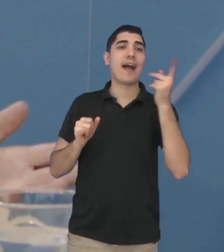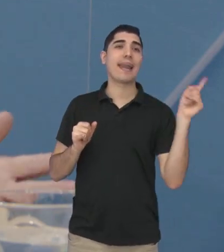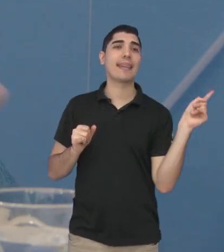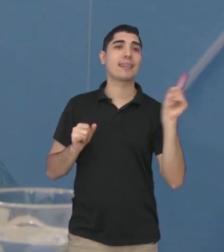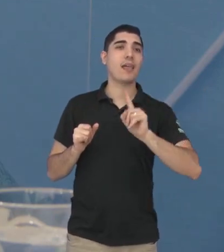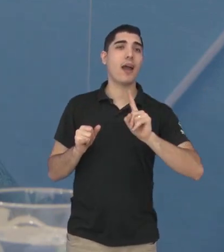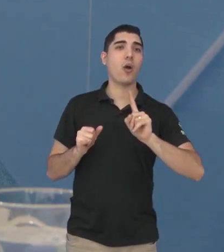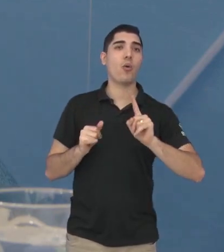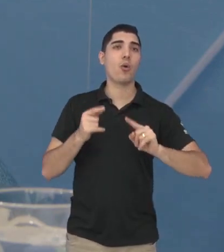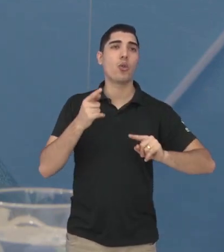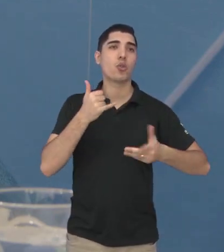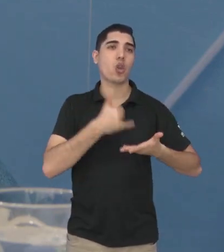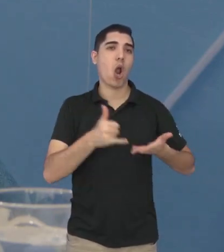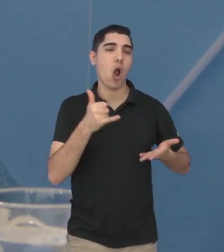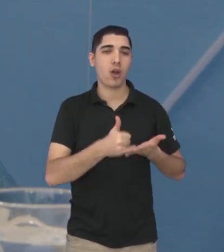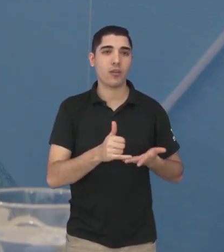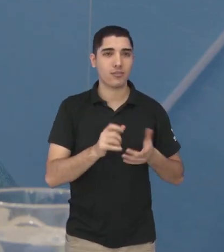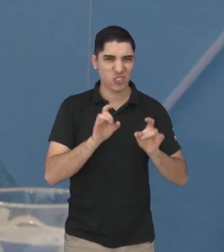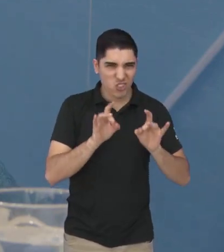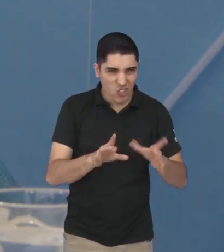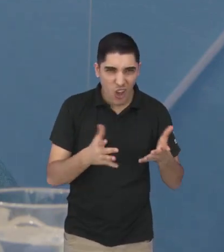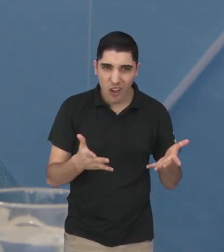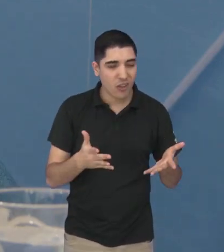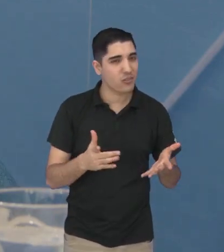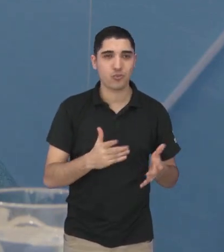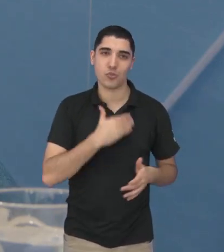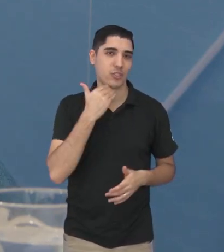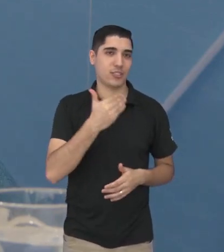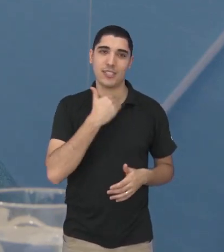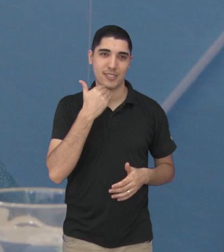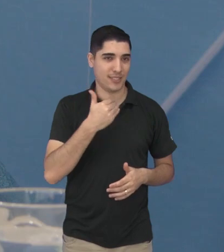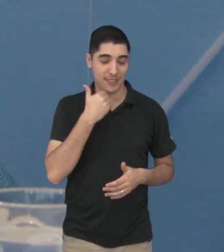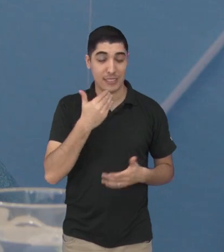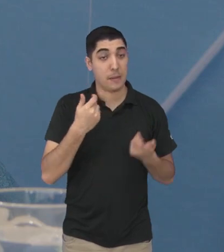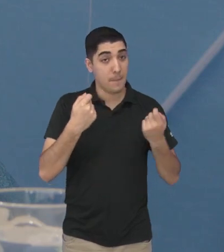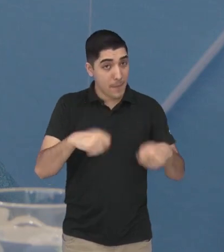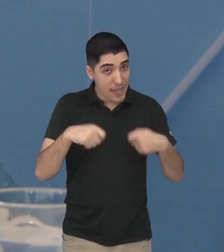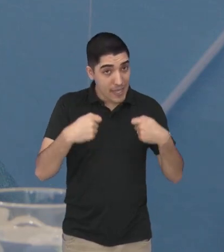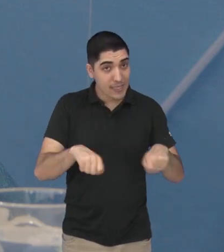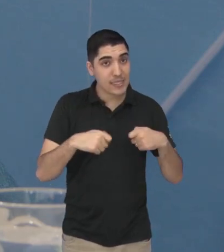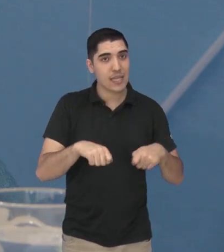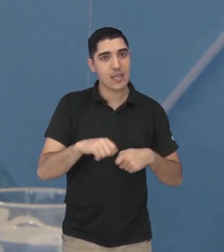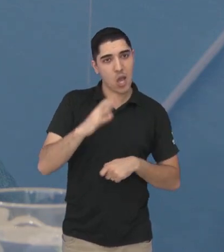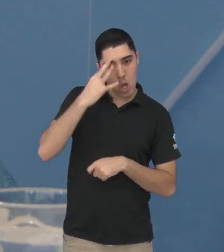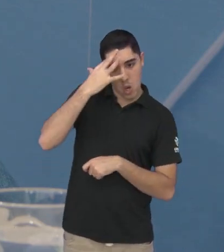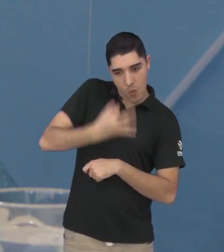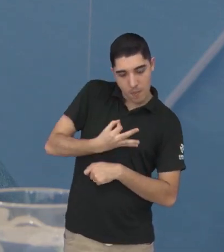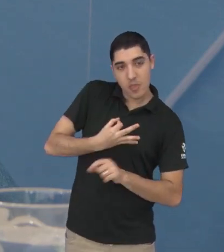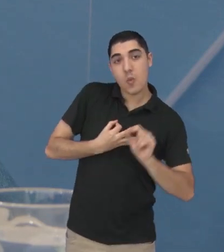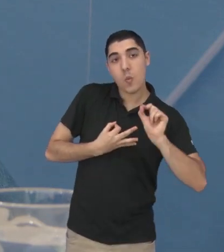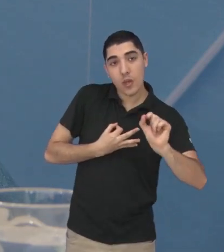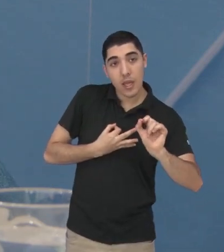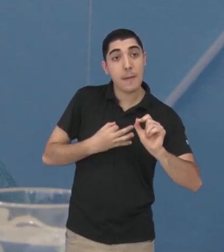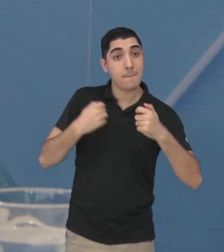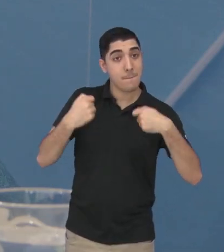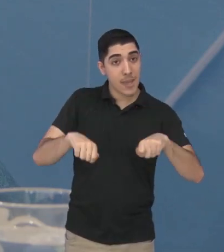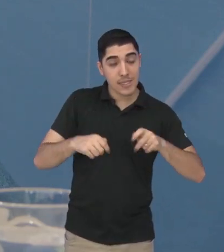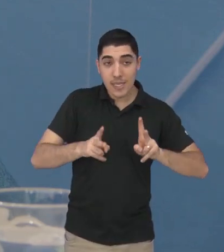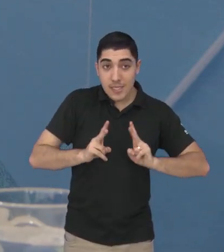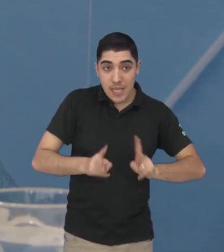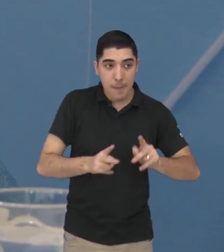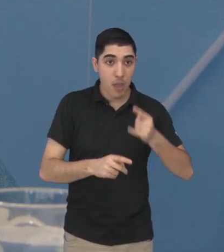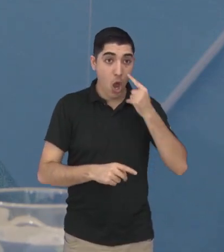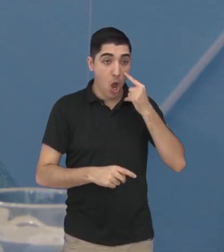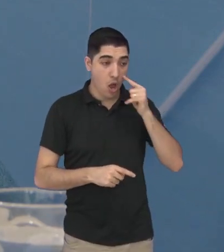às drogas, não funciona mais, né? A gente precisa entender que a gente tem que dar